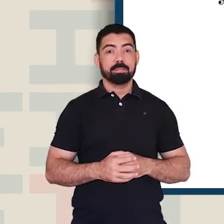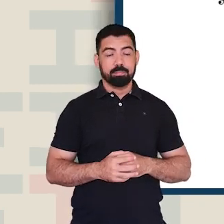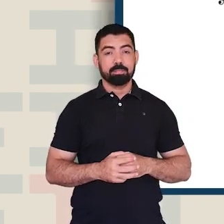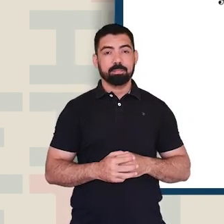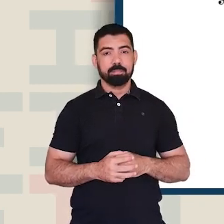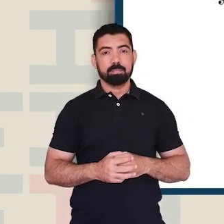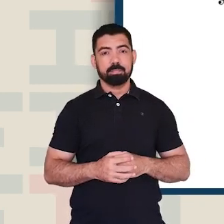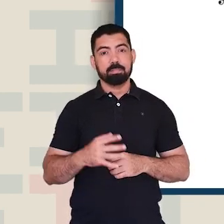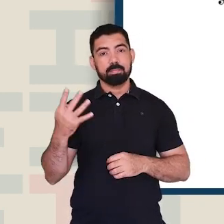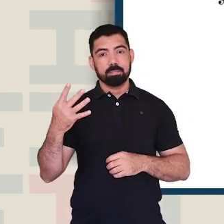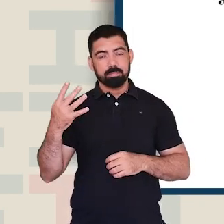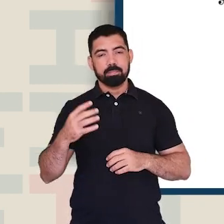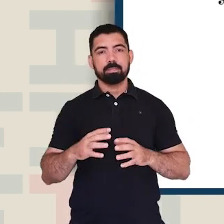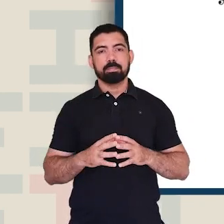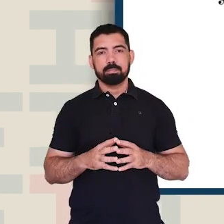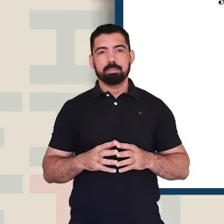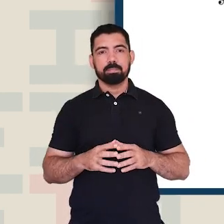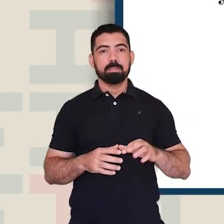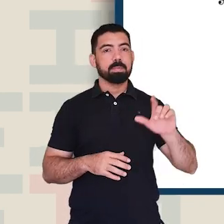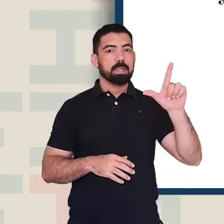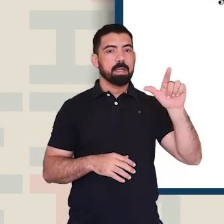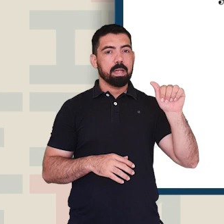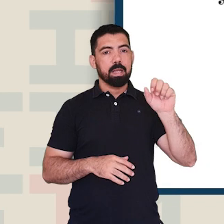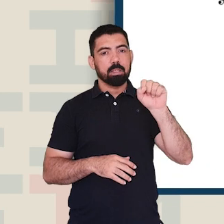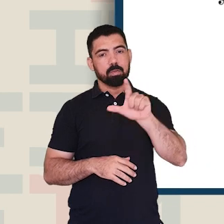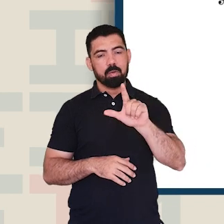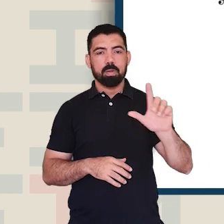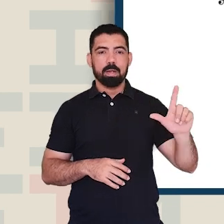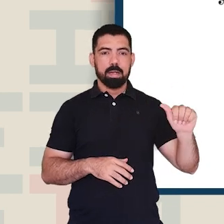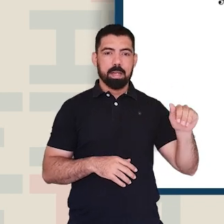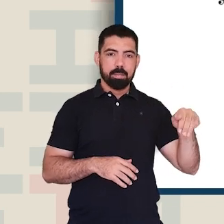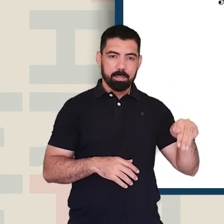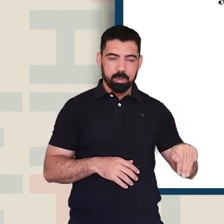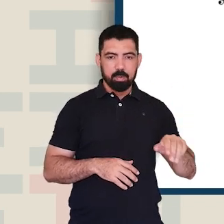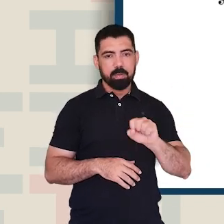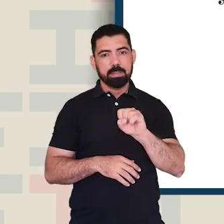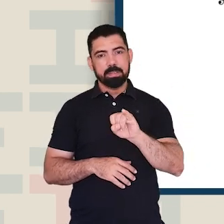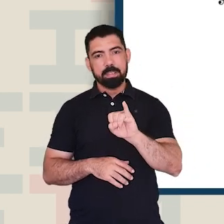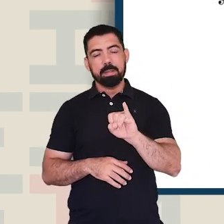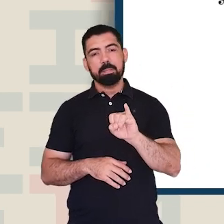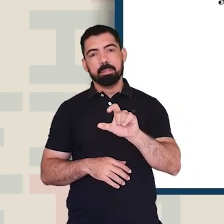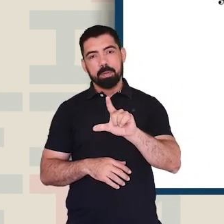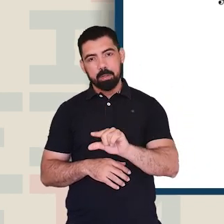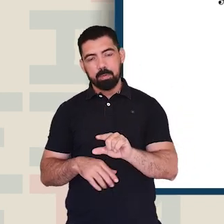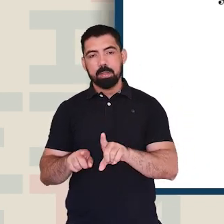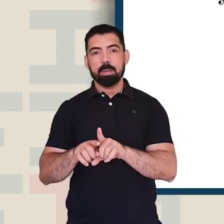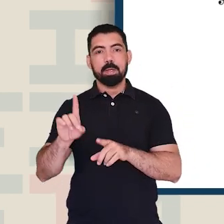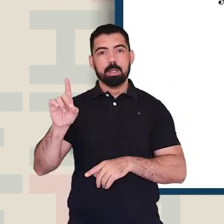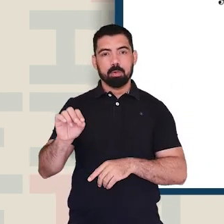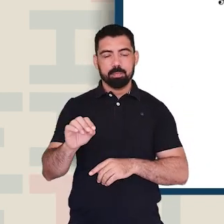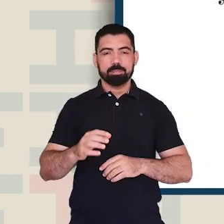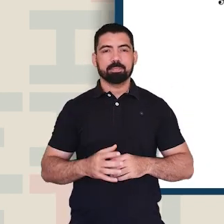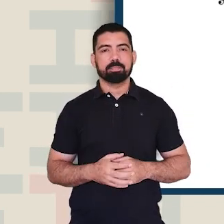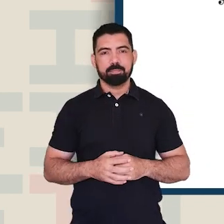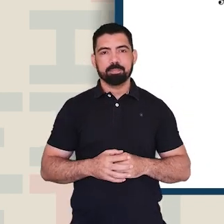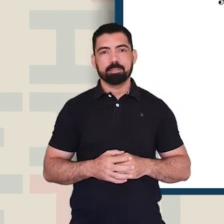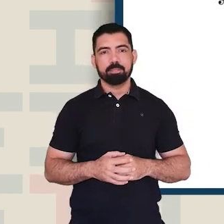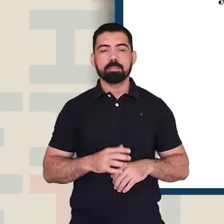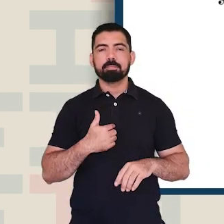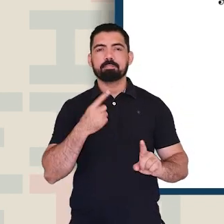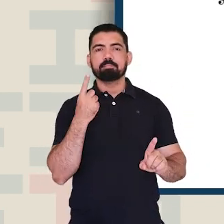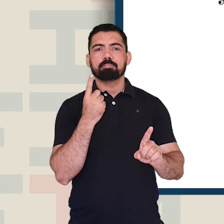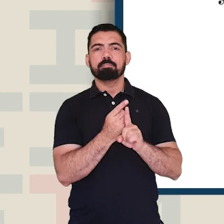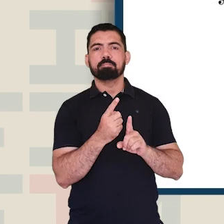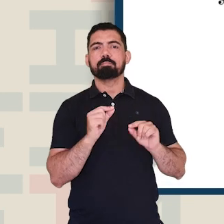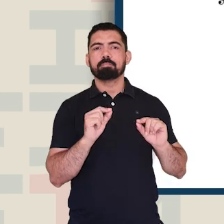terceiro e o quarto, né? Ou seja, lá, sol, lá menor, si menor e o dó, tá? Então eu